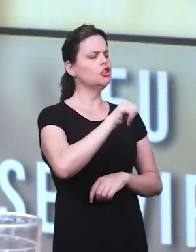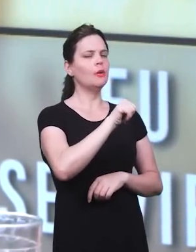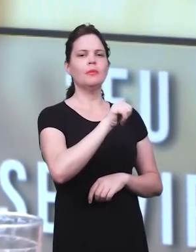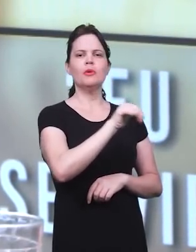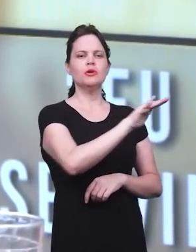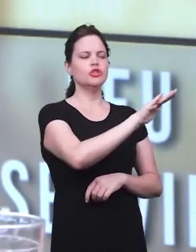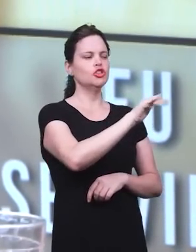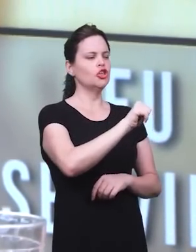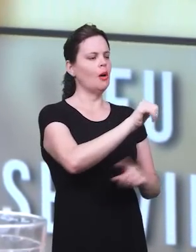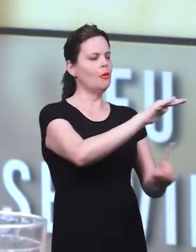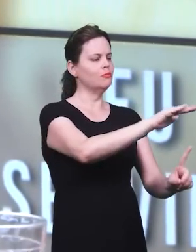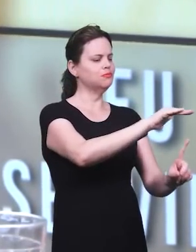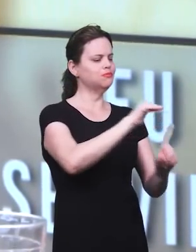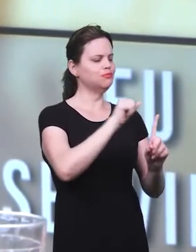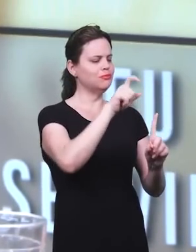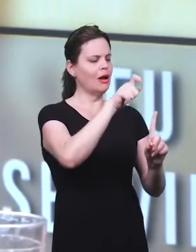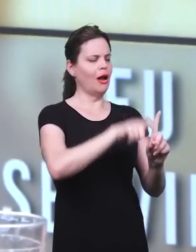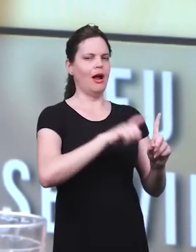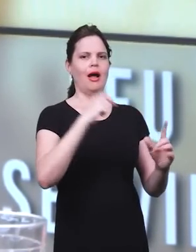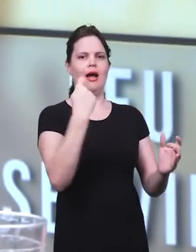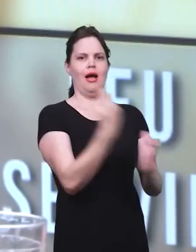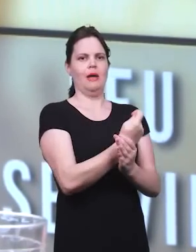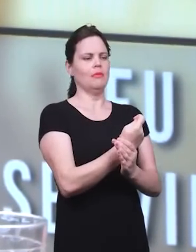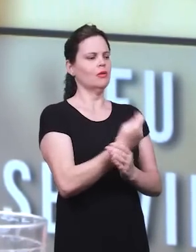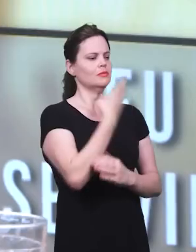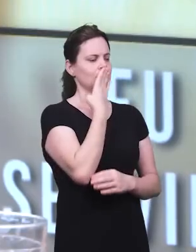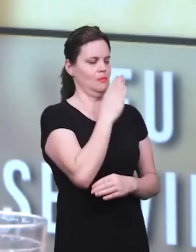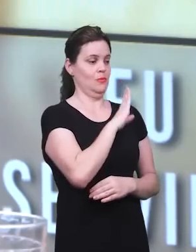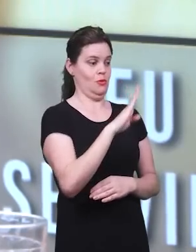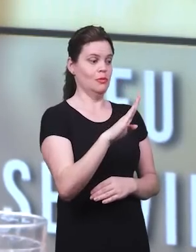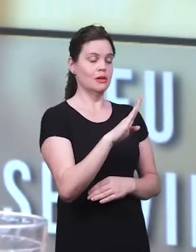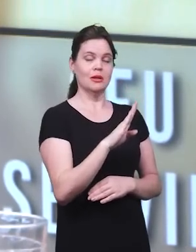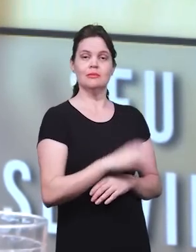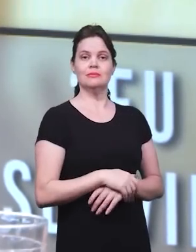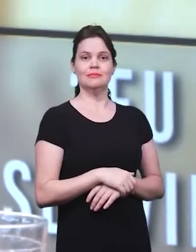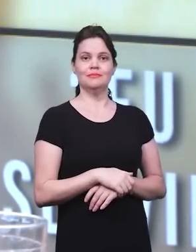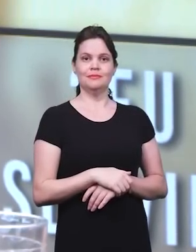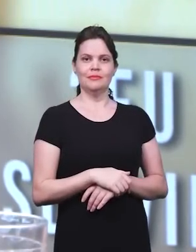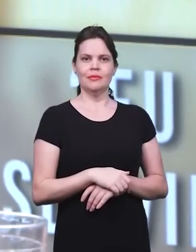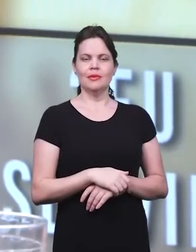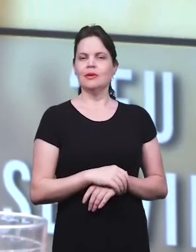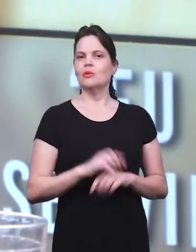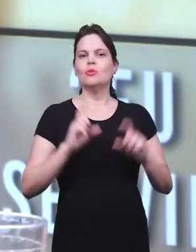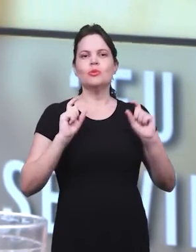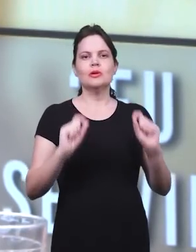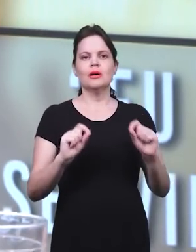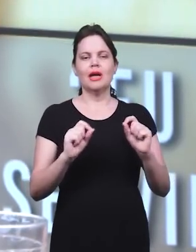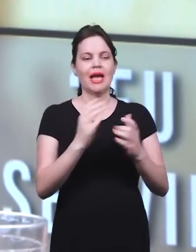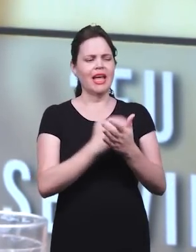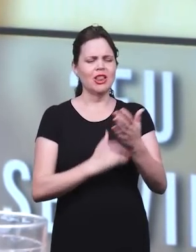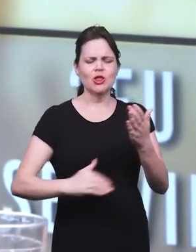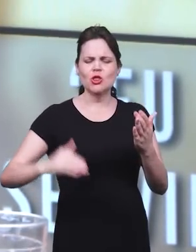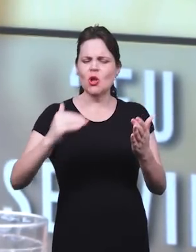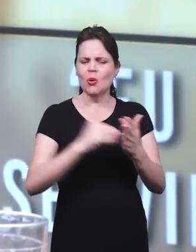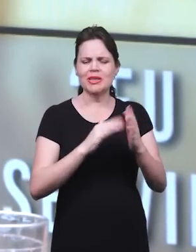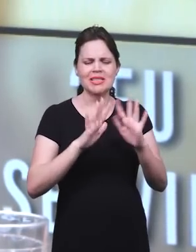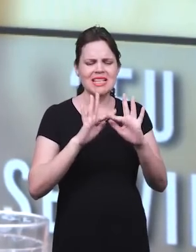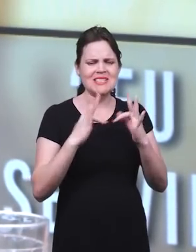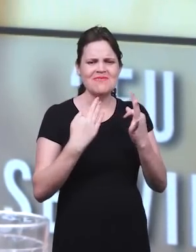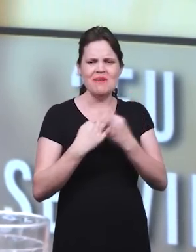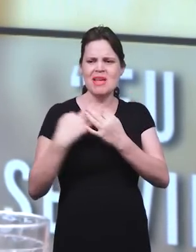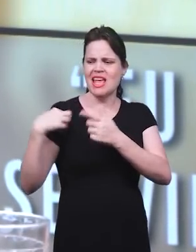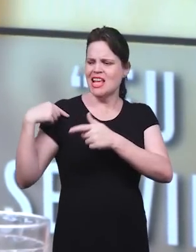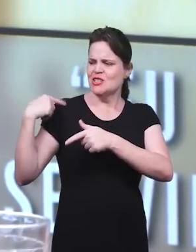ele. Então, esta promessa diz respeito a todas